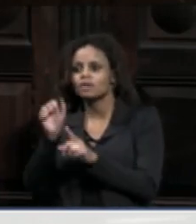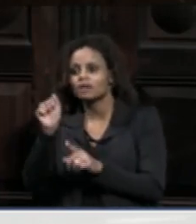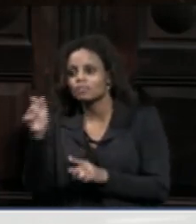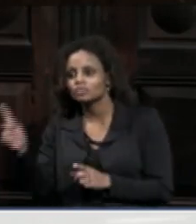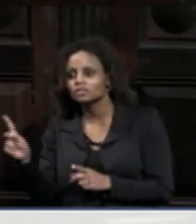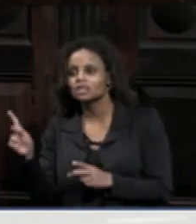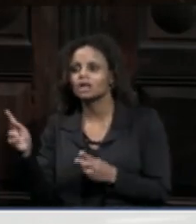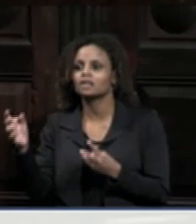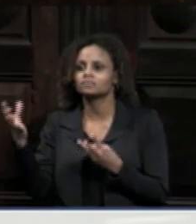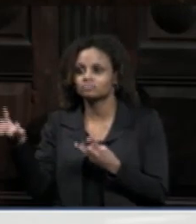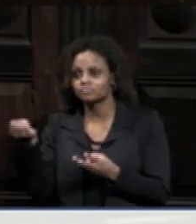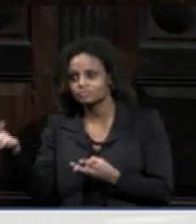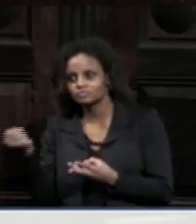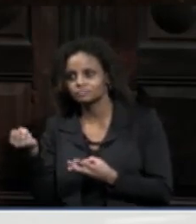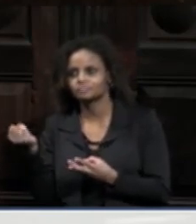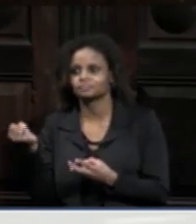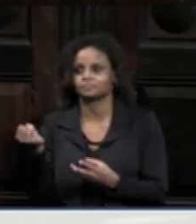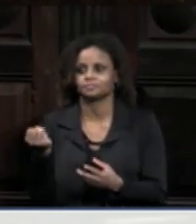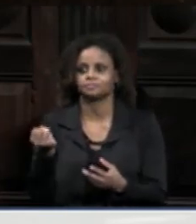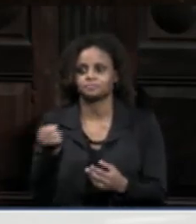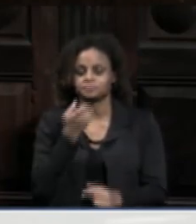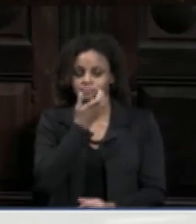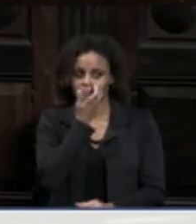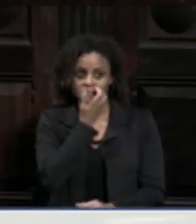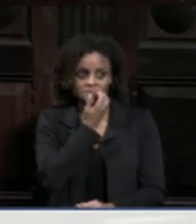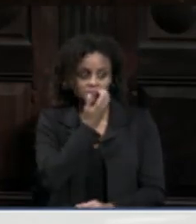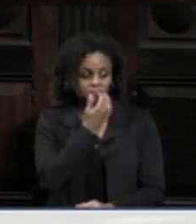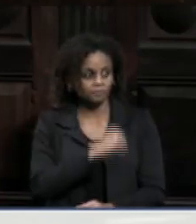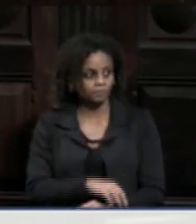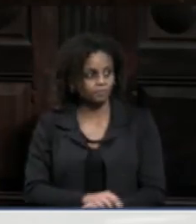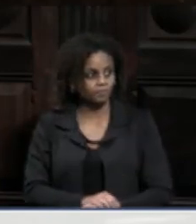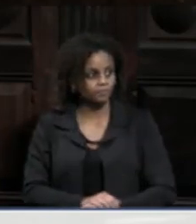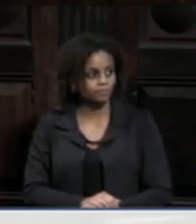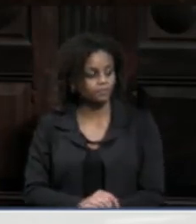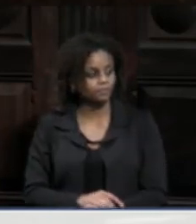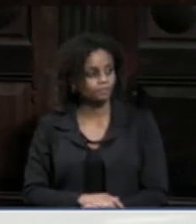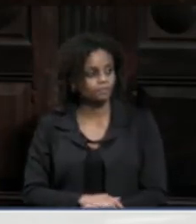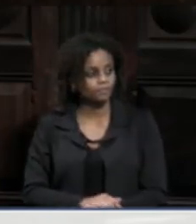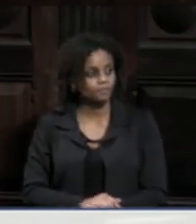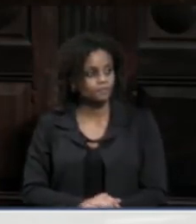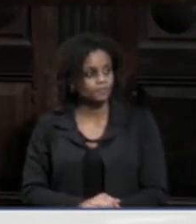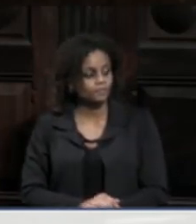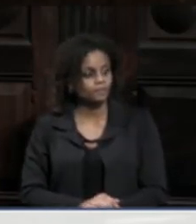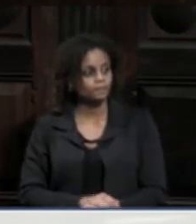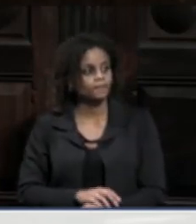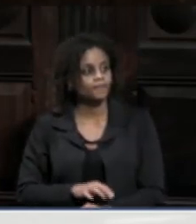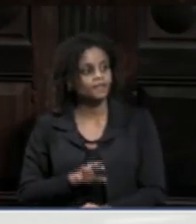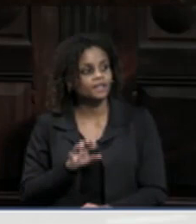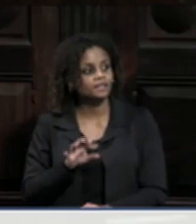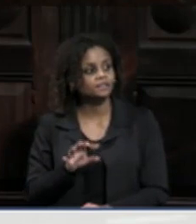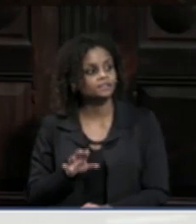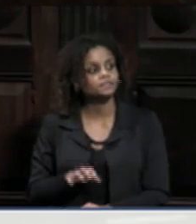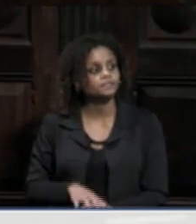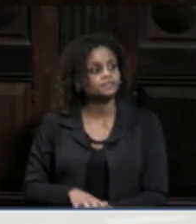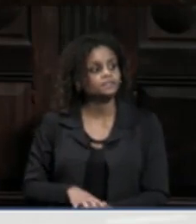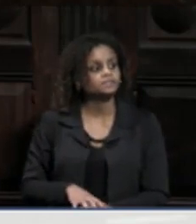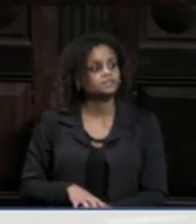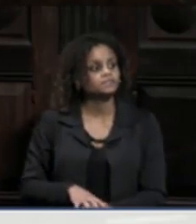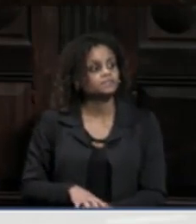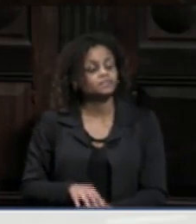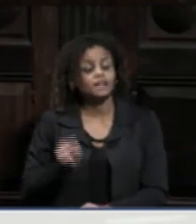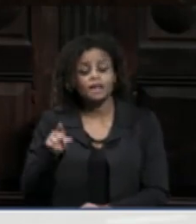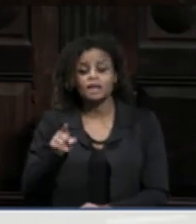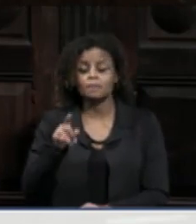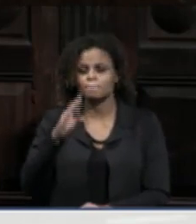maioria, com exceção daqueles que são bem aquinhoados, ganham muito